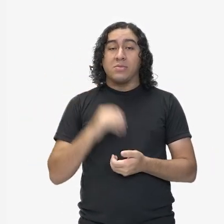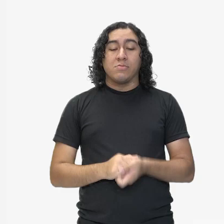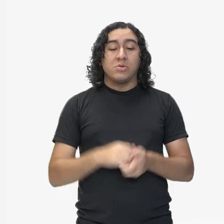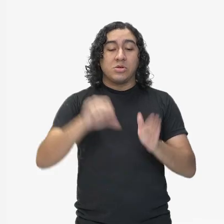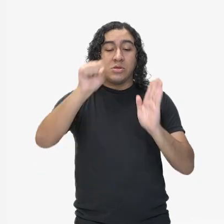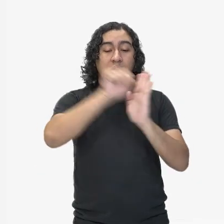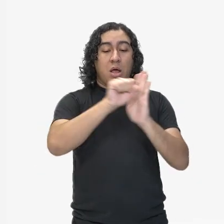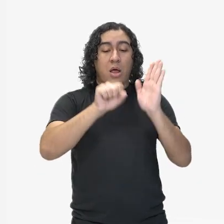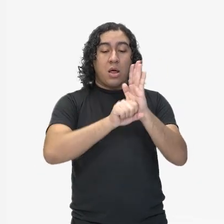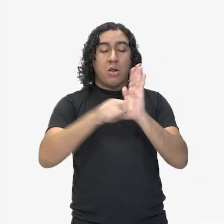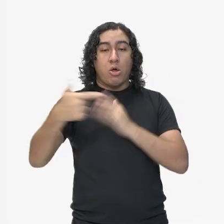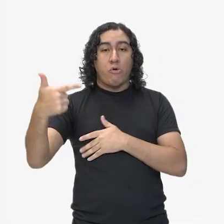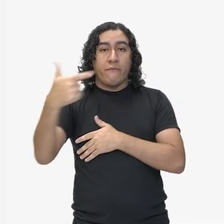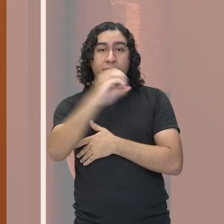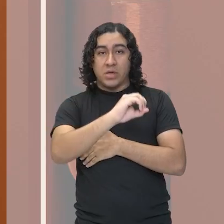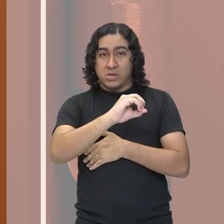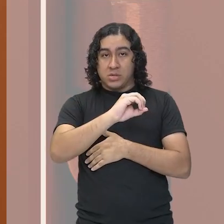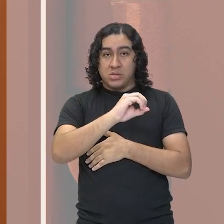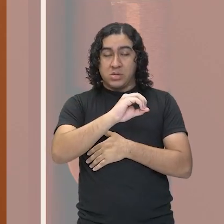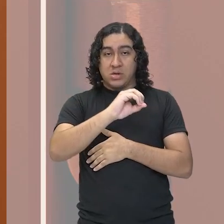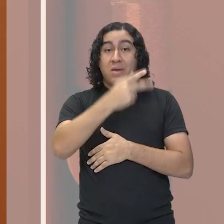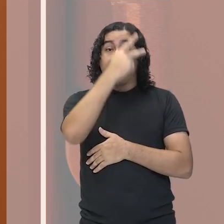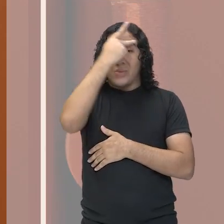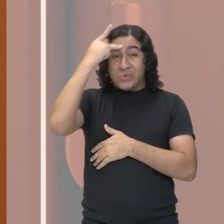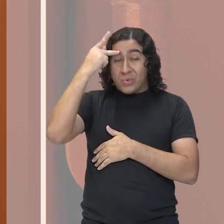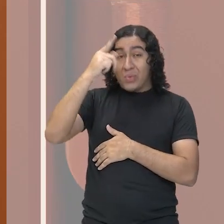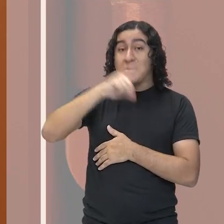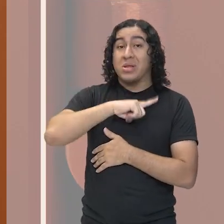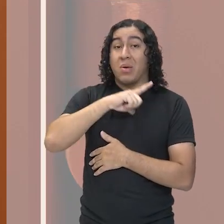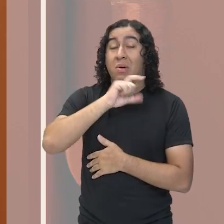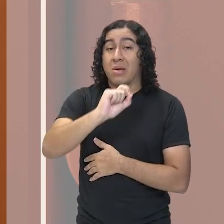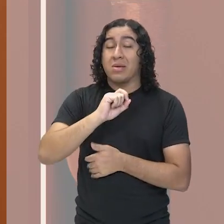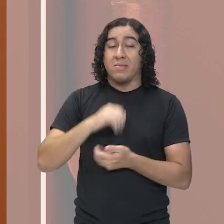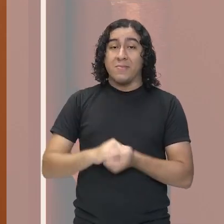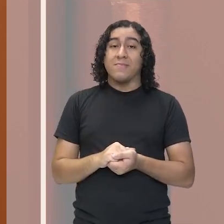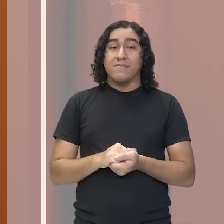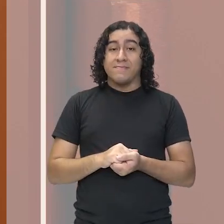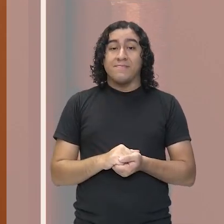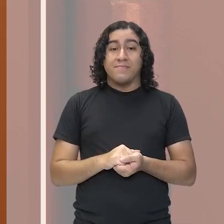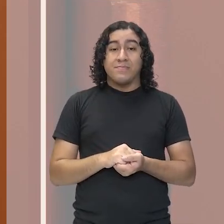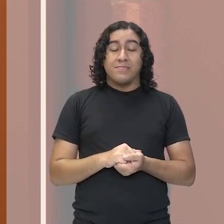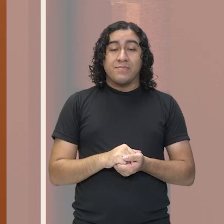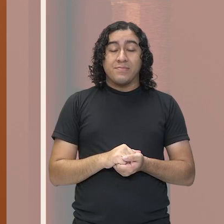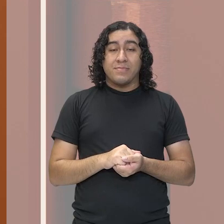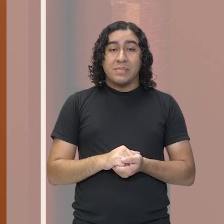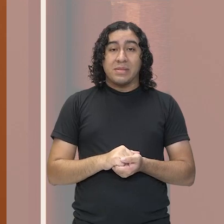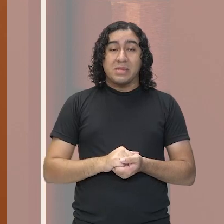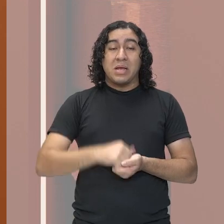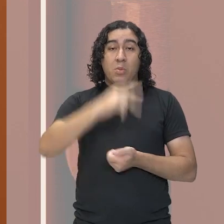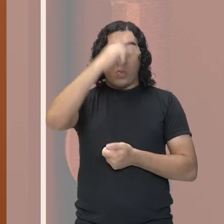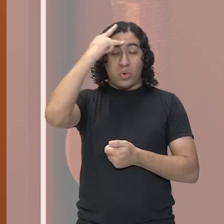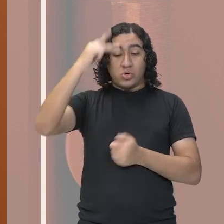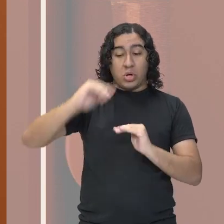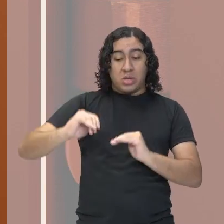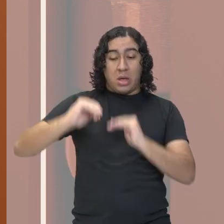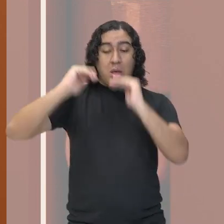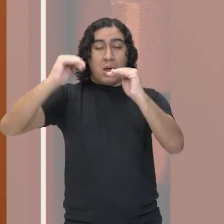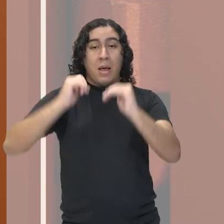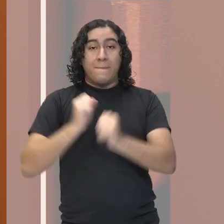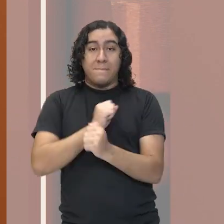as pessoas aí estão apanhando, né, os marinheiros apanham, né, dos seus oficiais quando comete